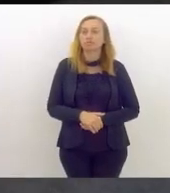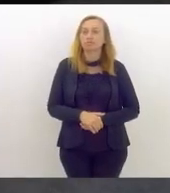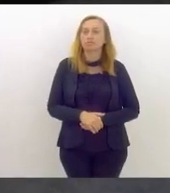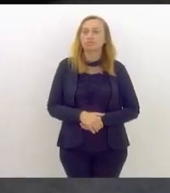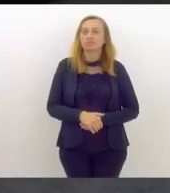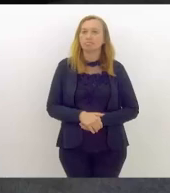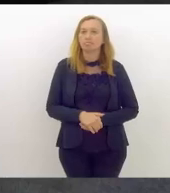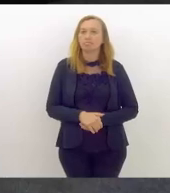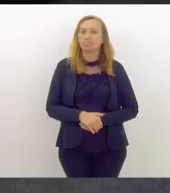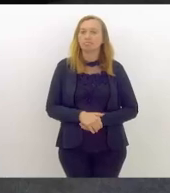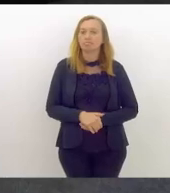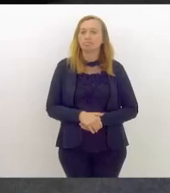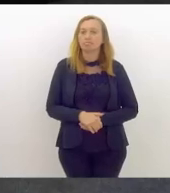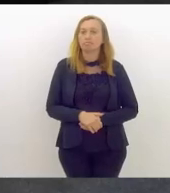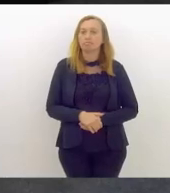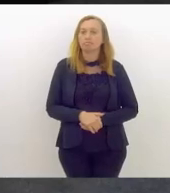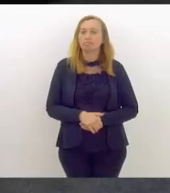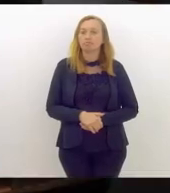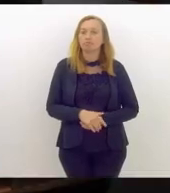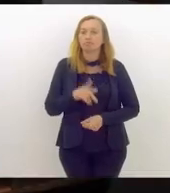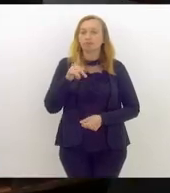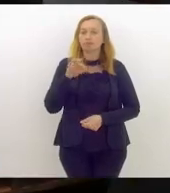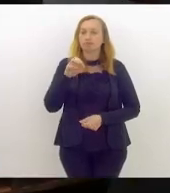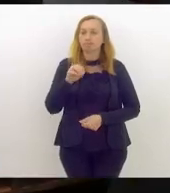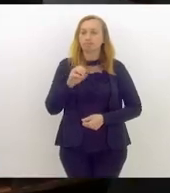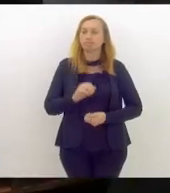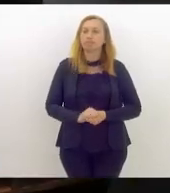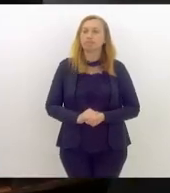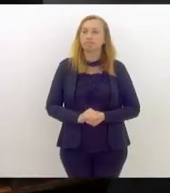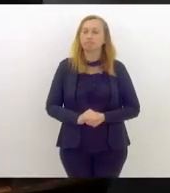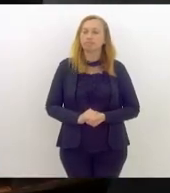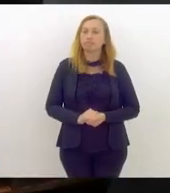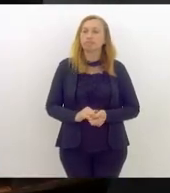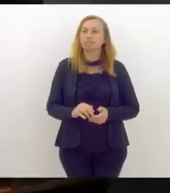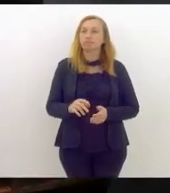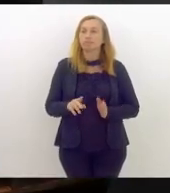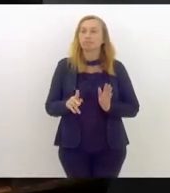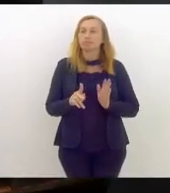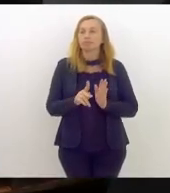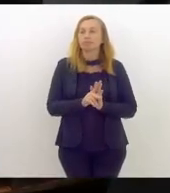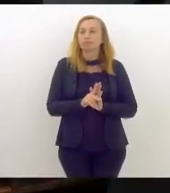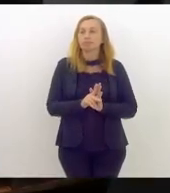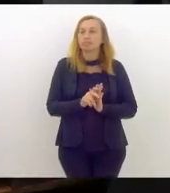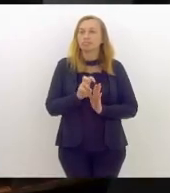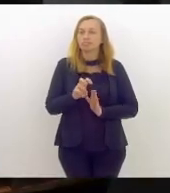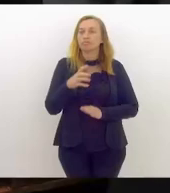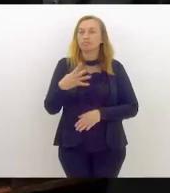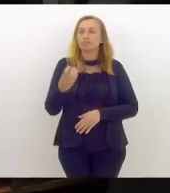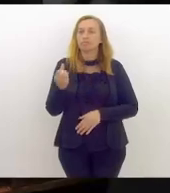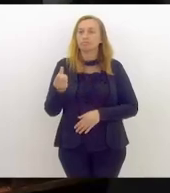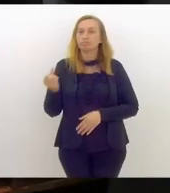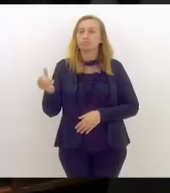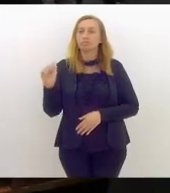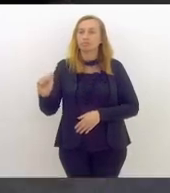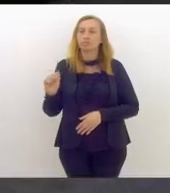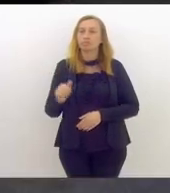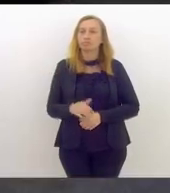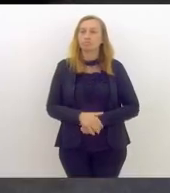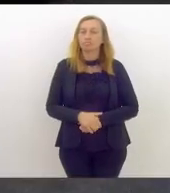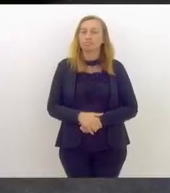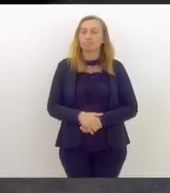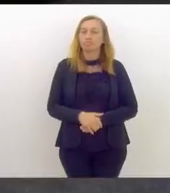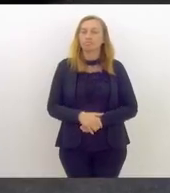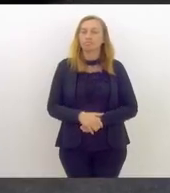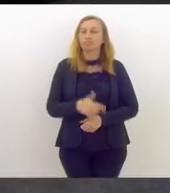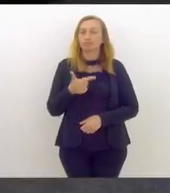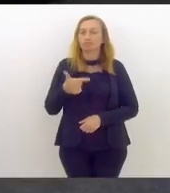grande Pablo Milanês. É o projeto 5466A. 5466A